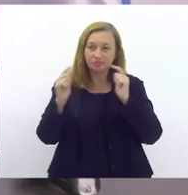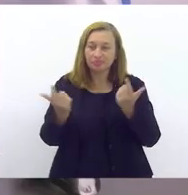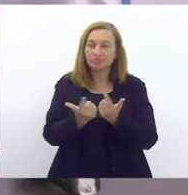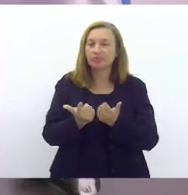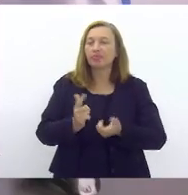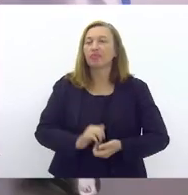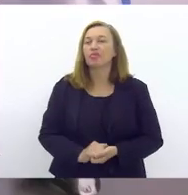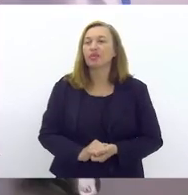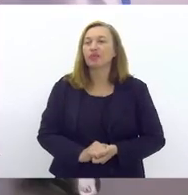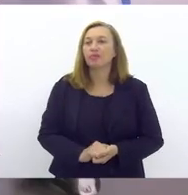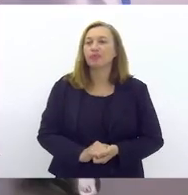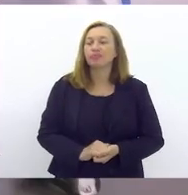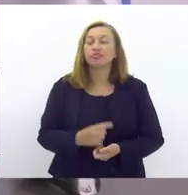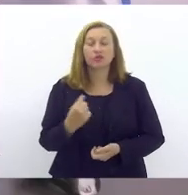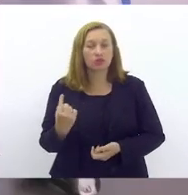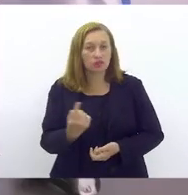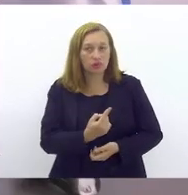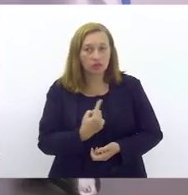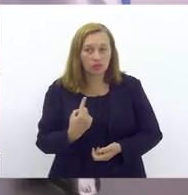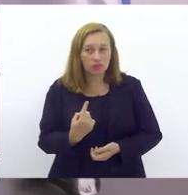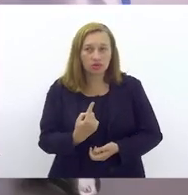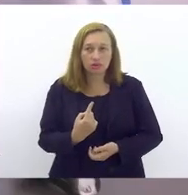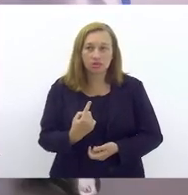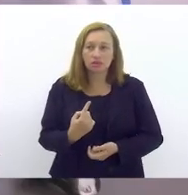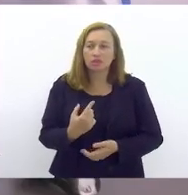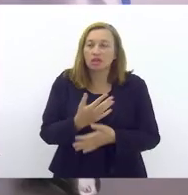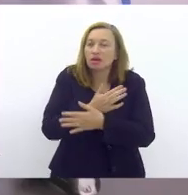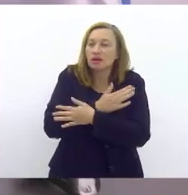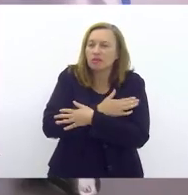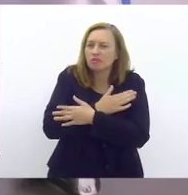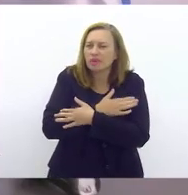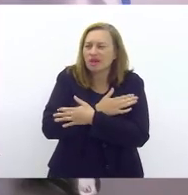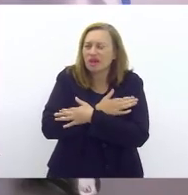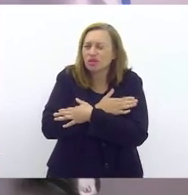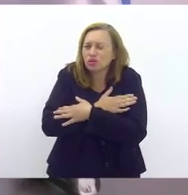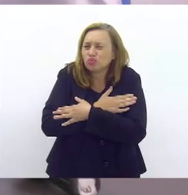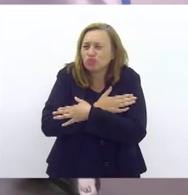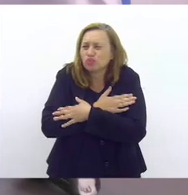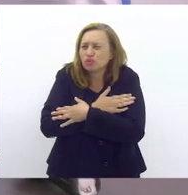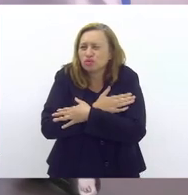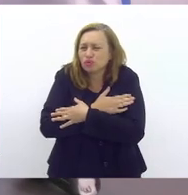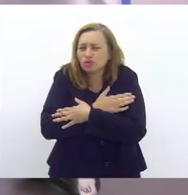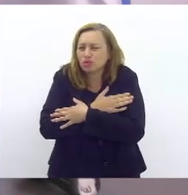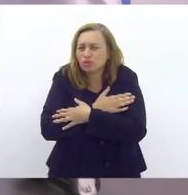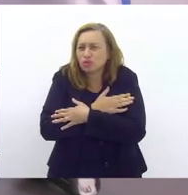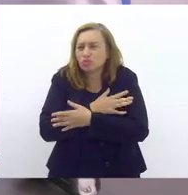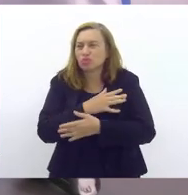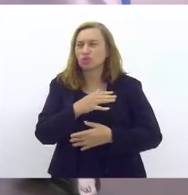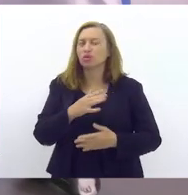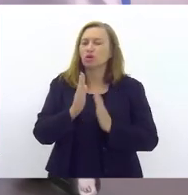Legislativa nós mandamos para você todas as nossas boas energias, todas as